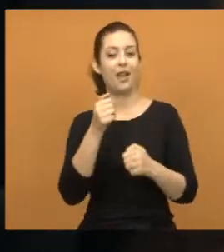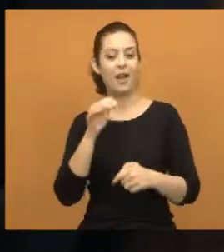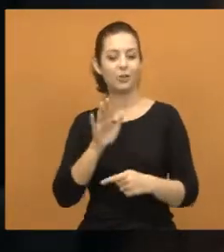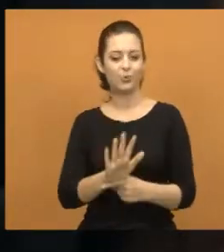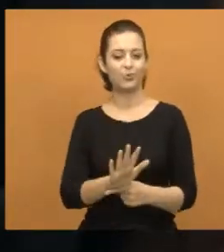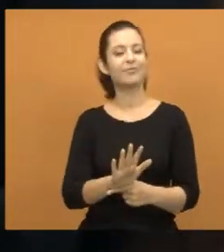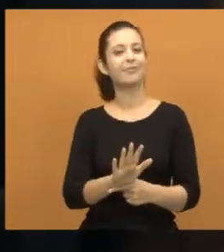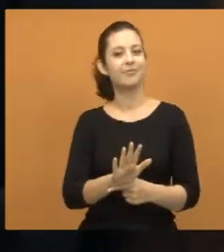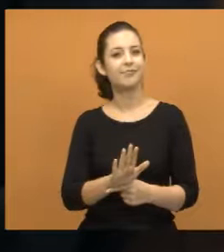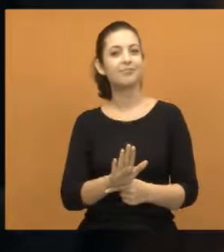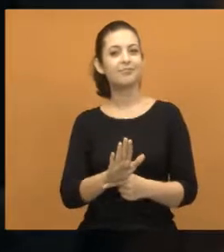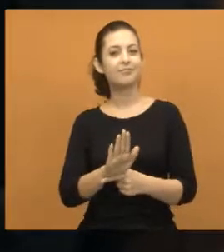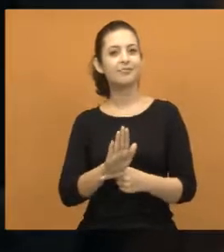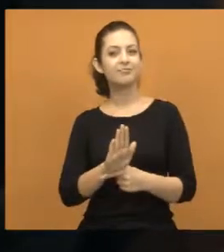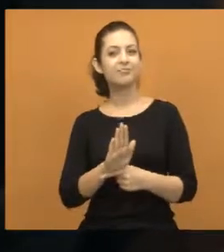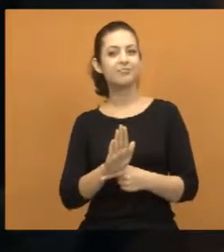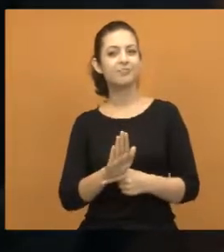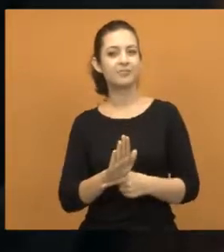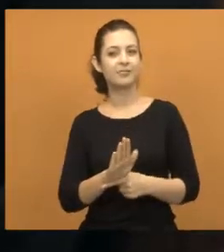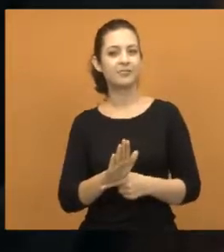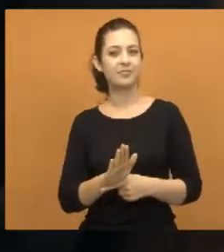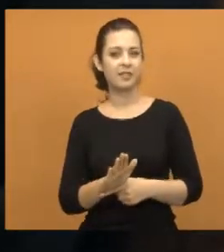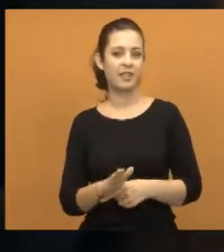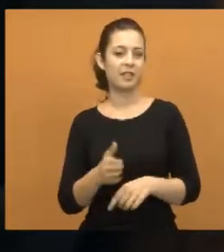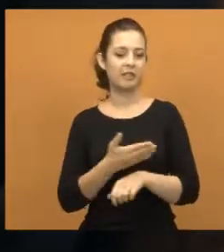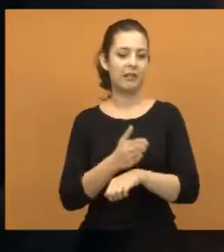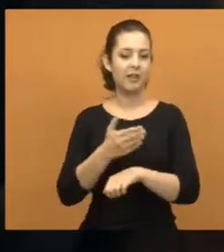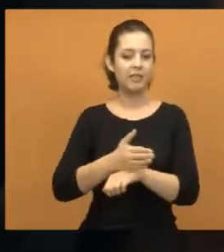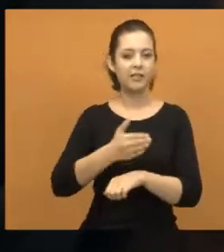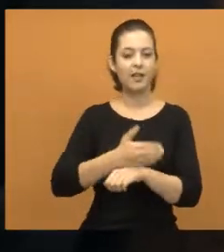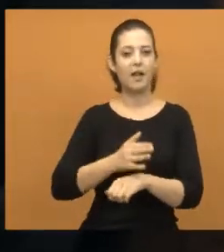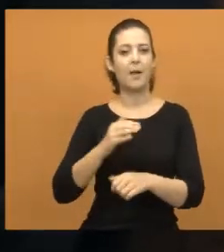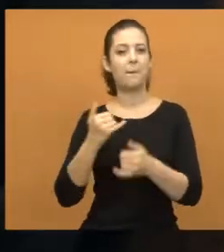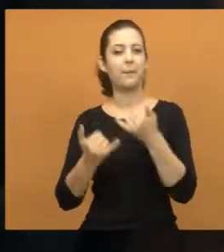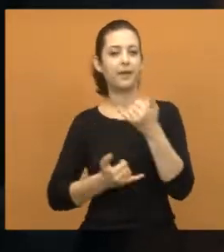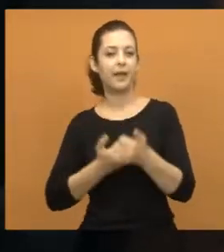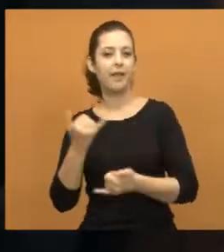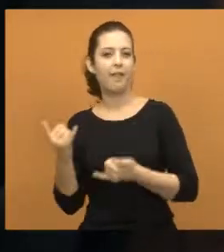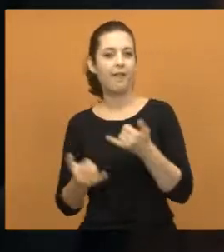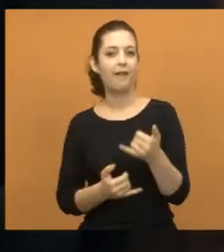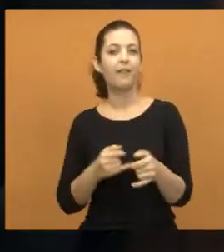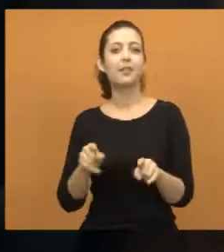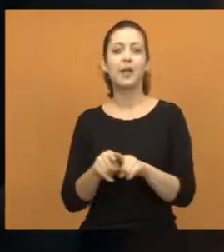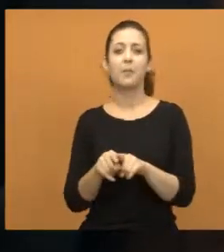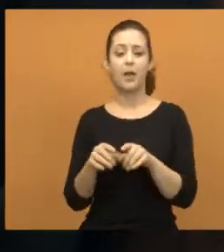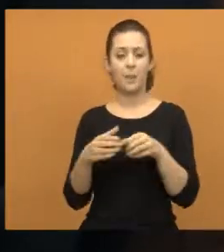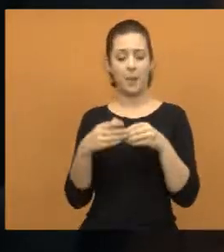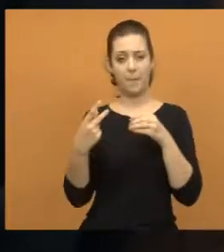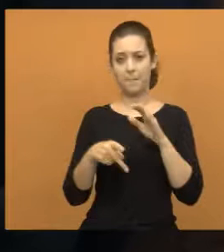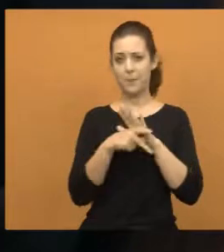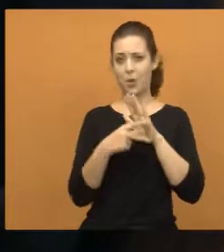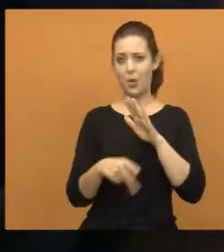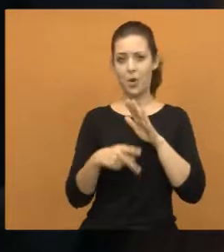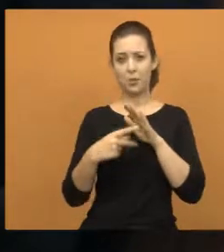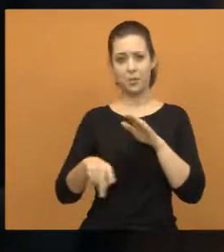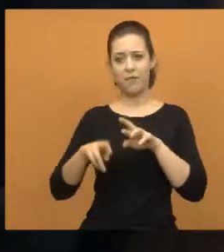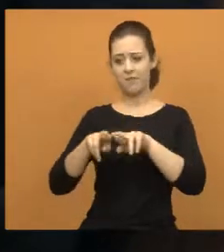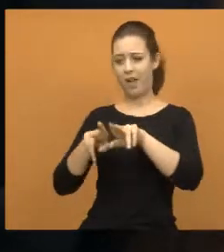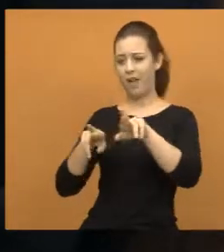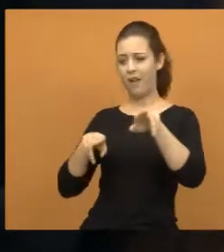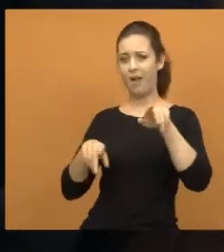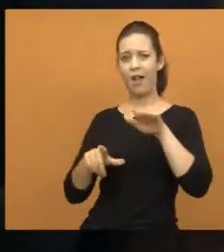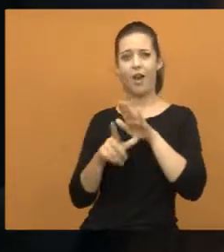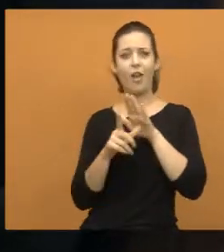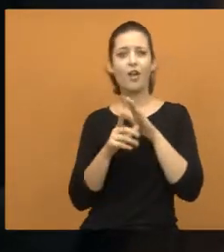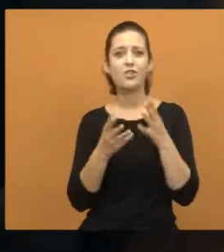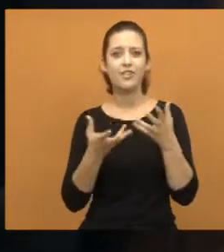ajudar o esporte amador, as quadras do seu próprio bairro. Temos vários comerciantes